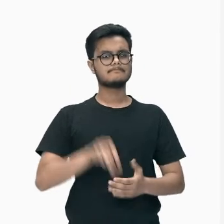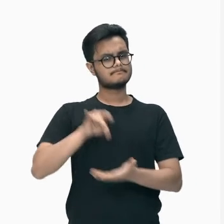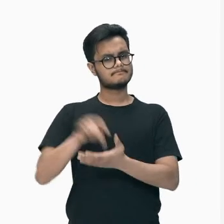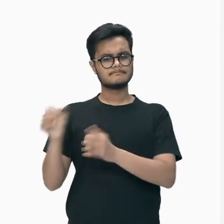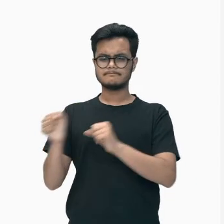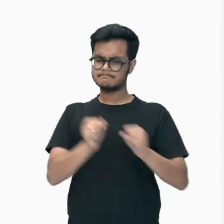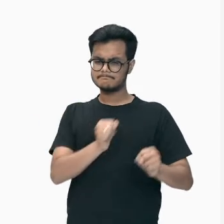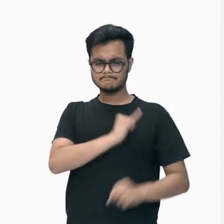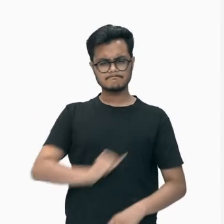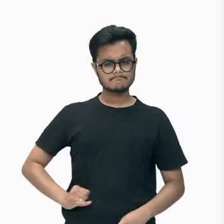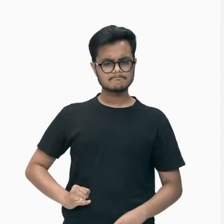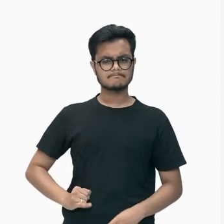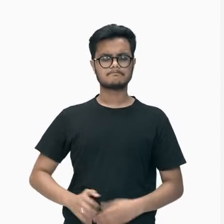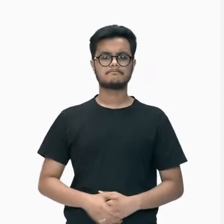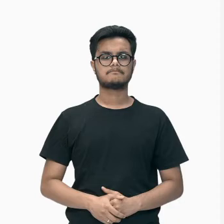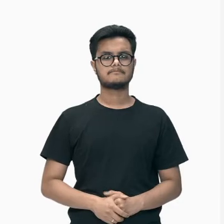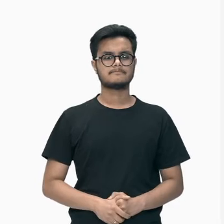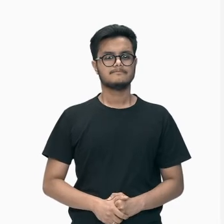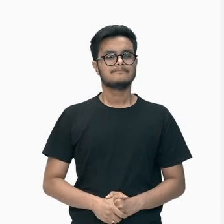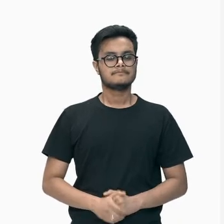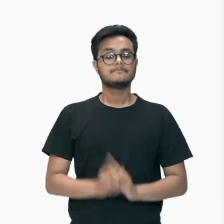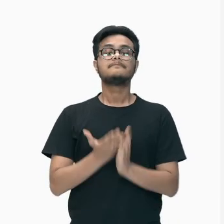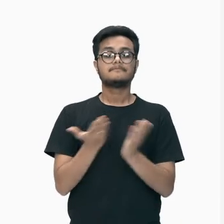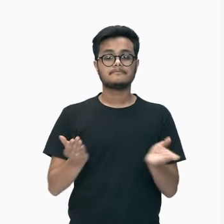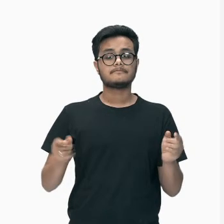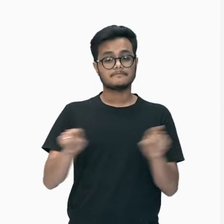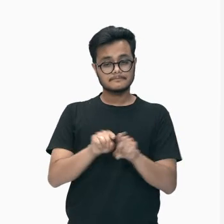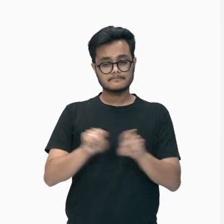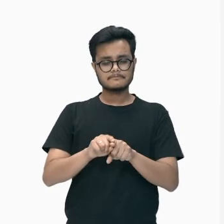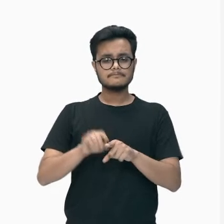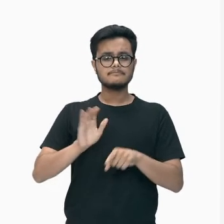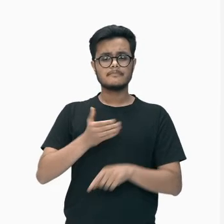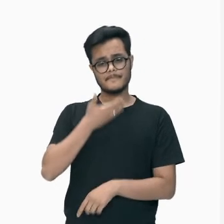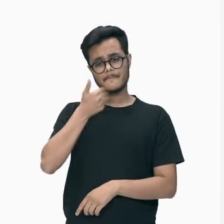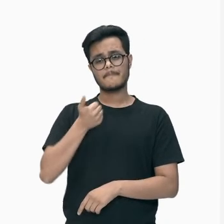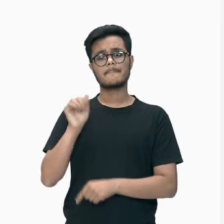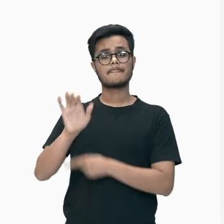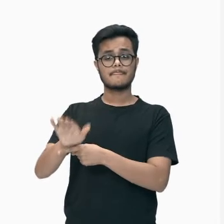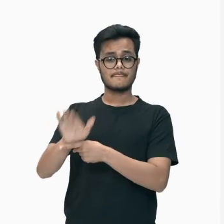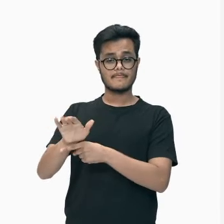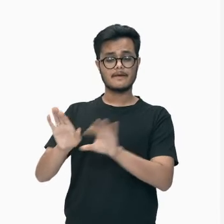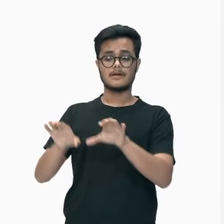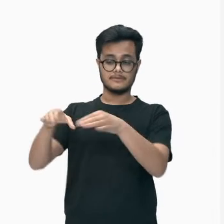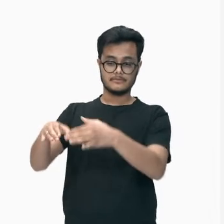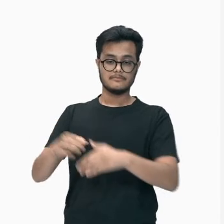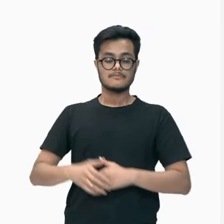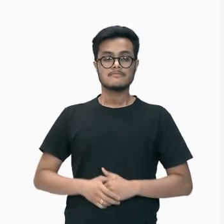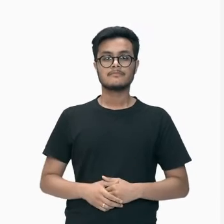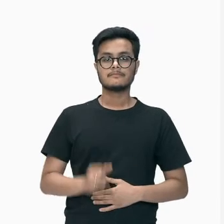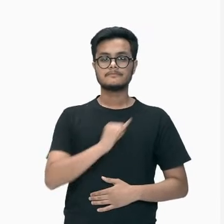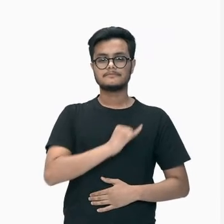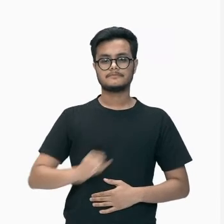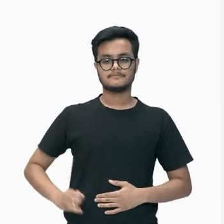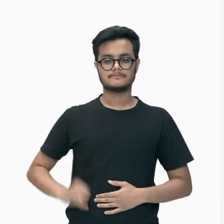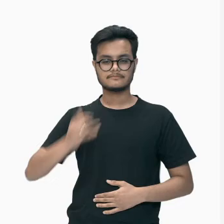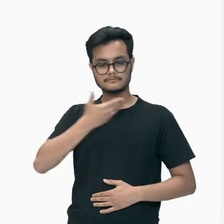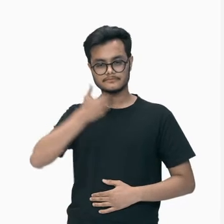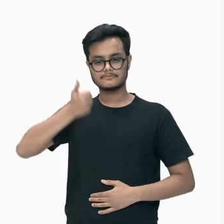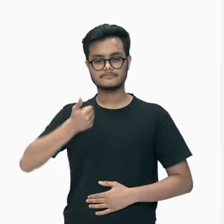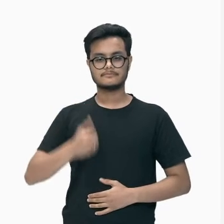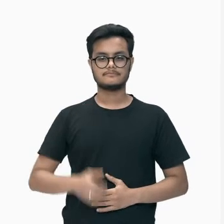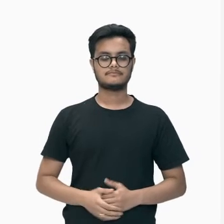poder, não é isso? Porque isso beneficiava a eles, a aristocracia